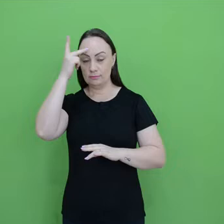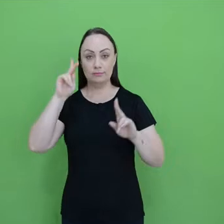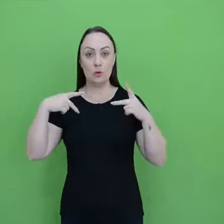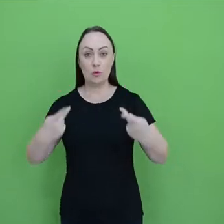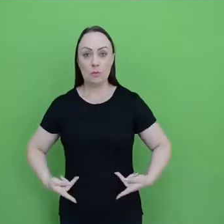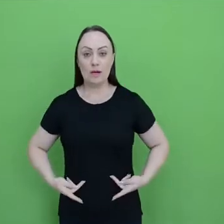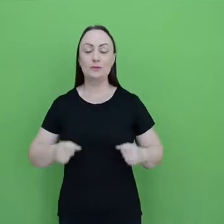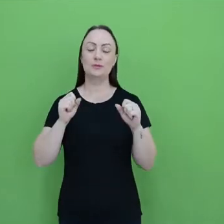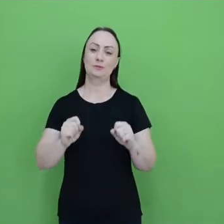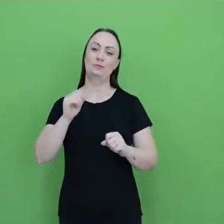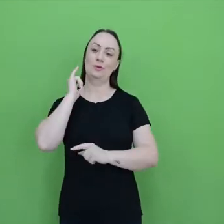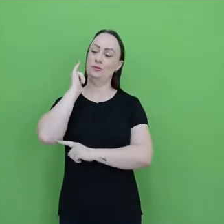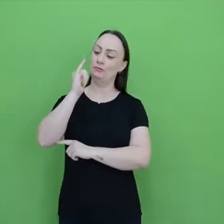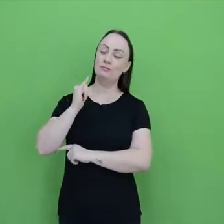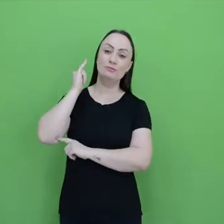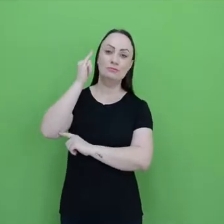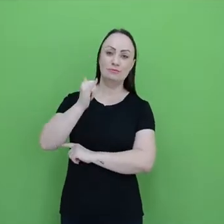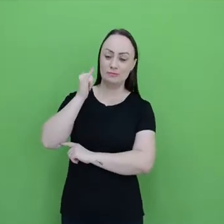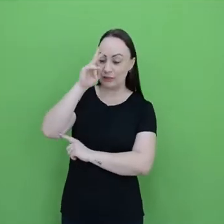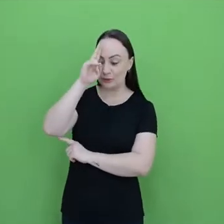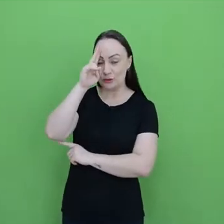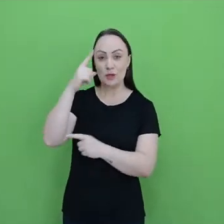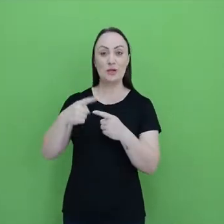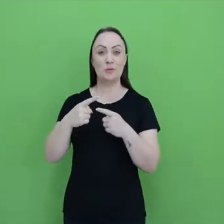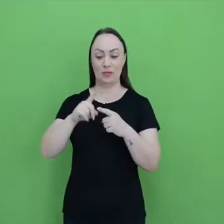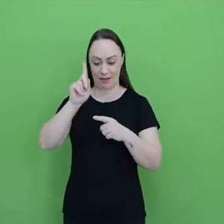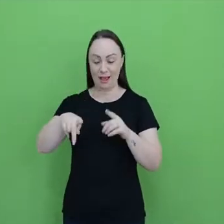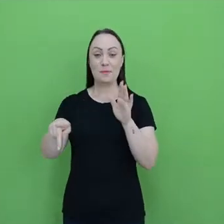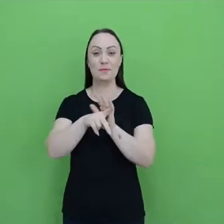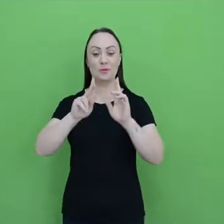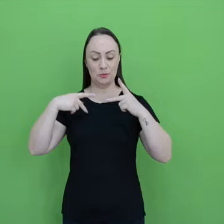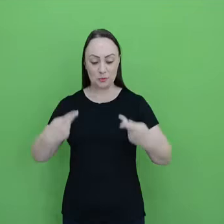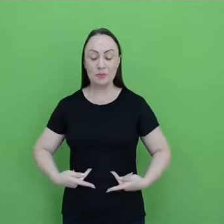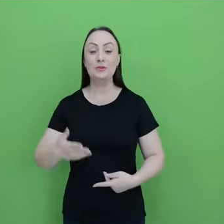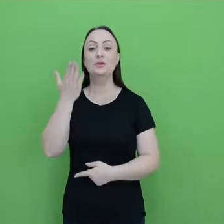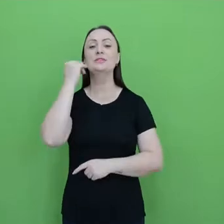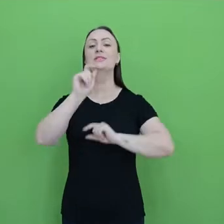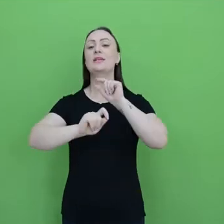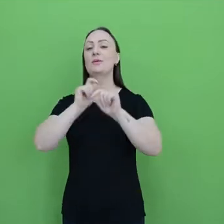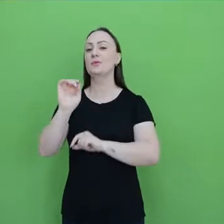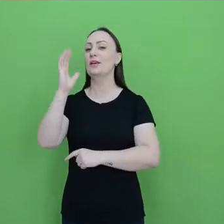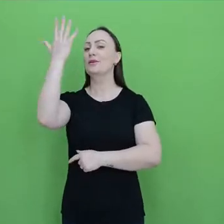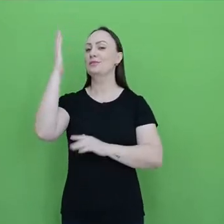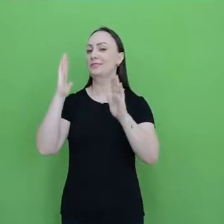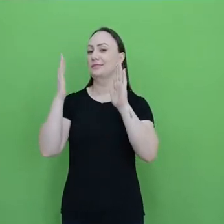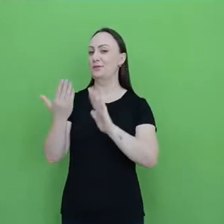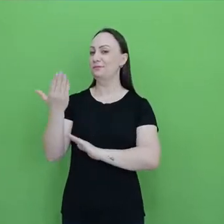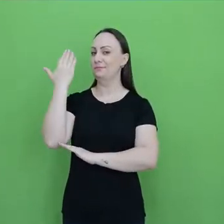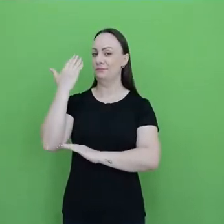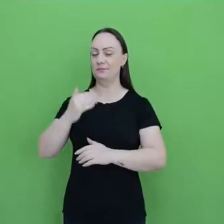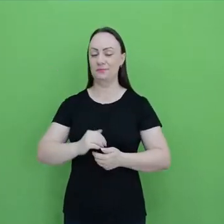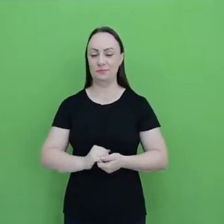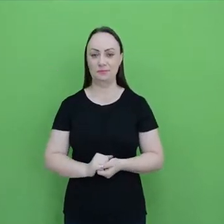humanos podem contar a sua história, porque só eles sabem o que aconteceu naquele tempo. Mãos